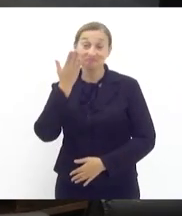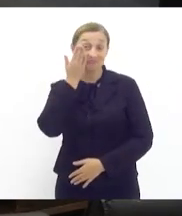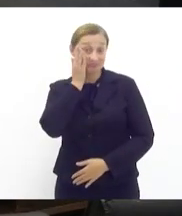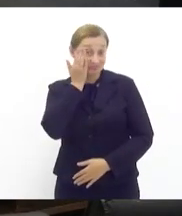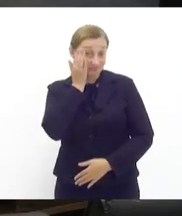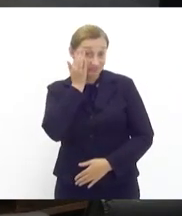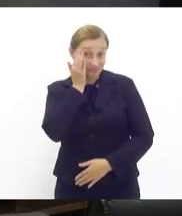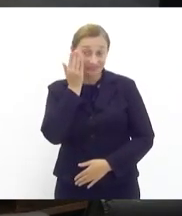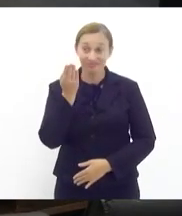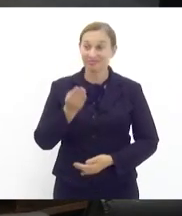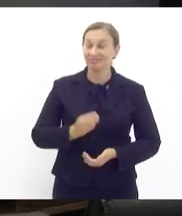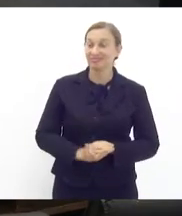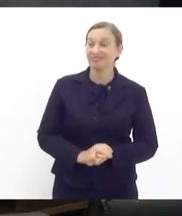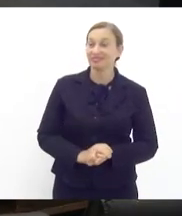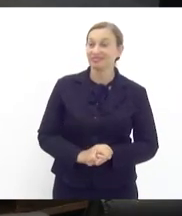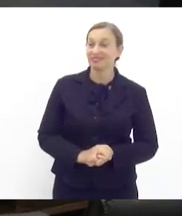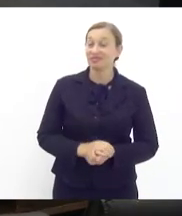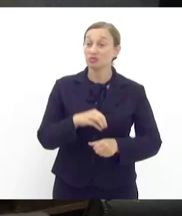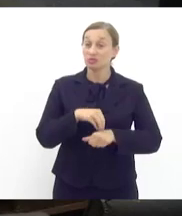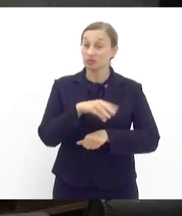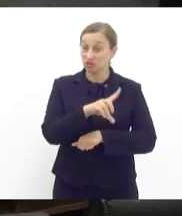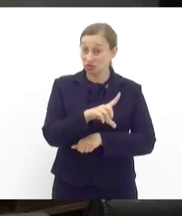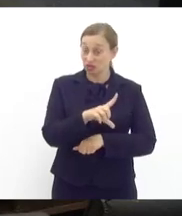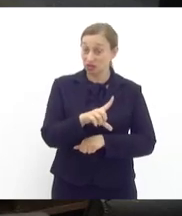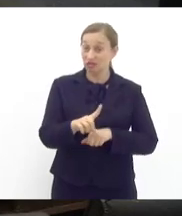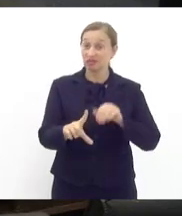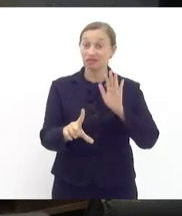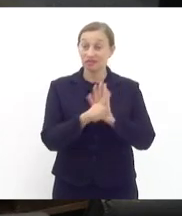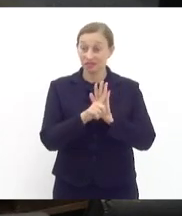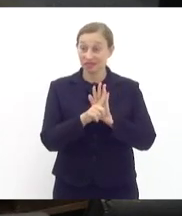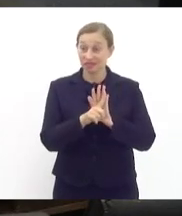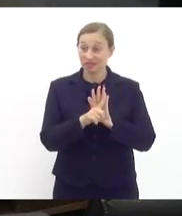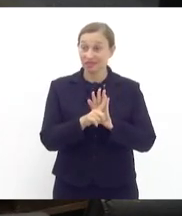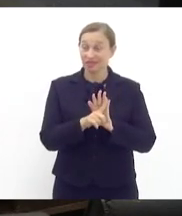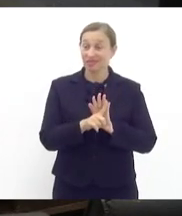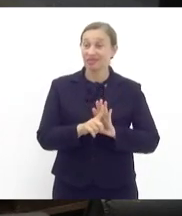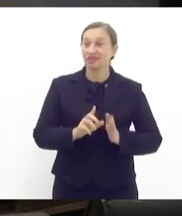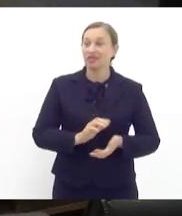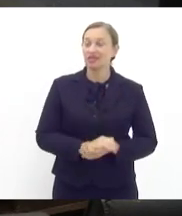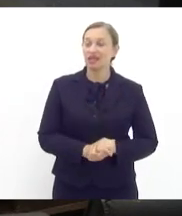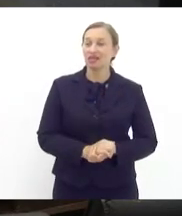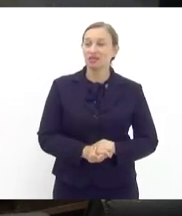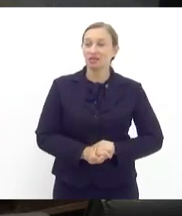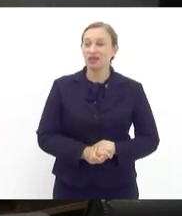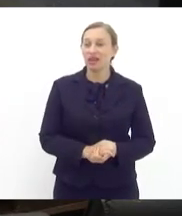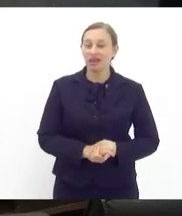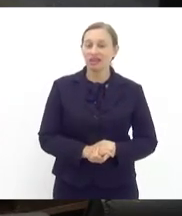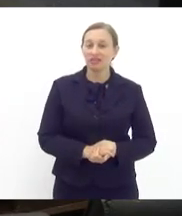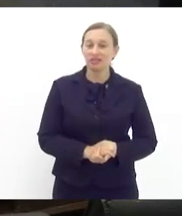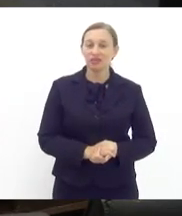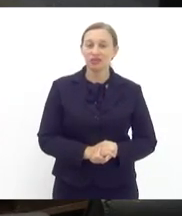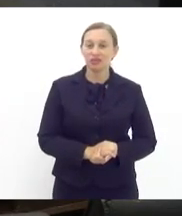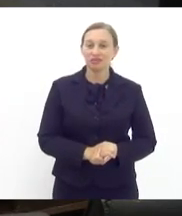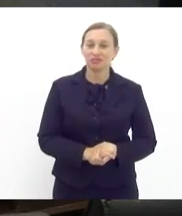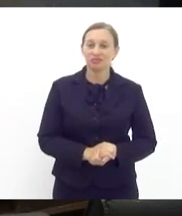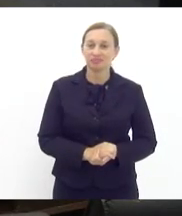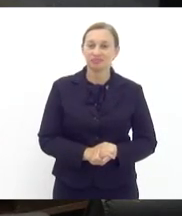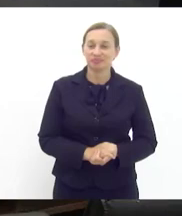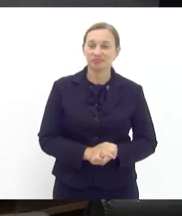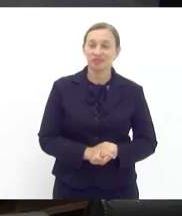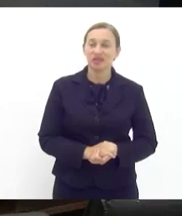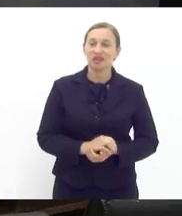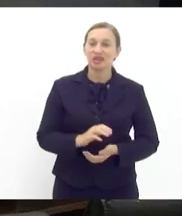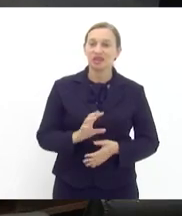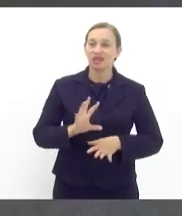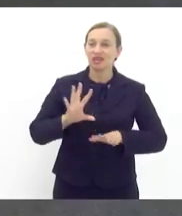que numa indicação legislativa senhora presidente o que vale é a emenda